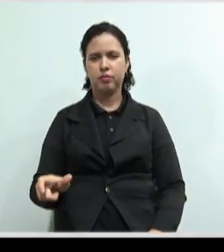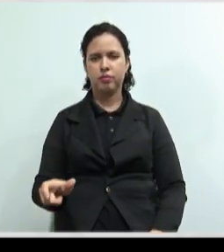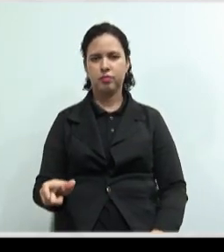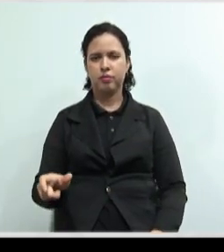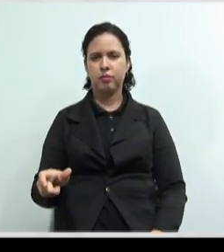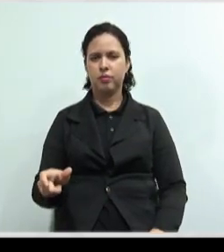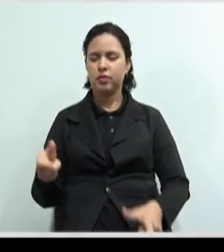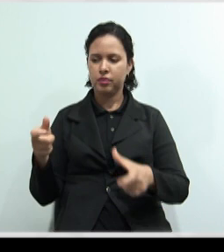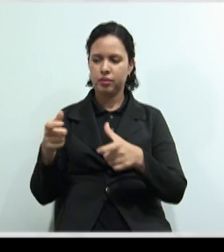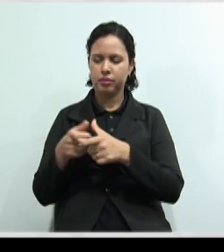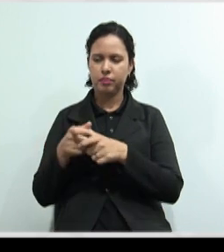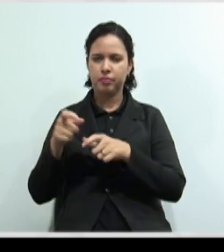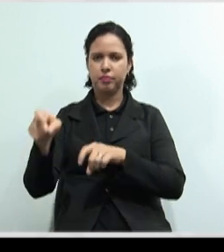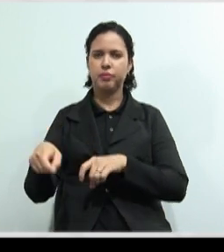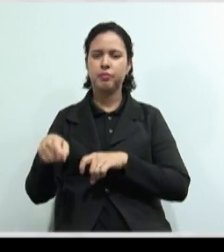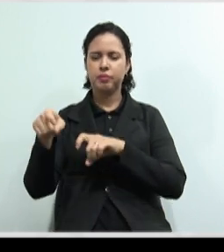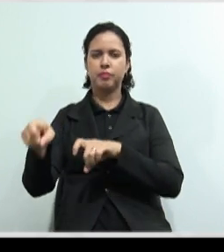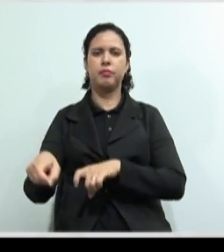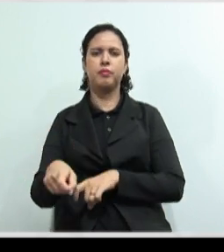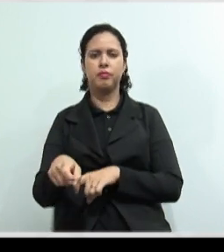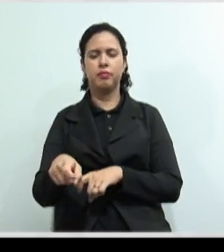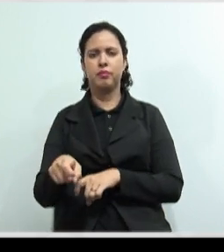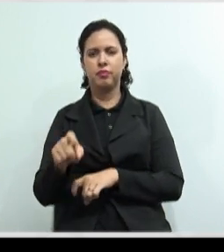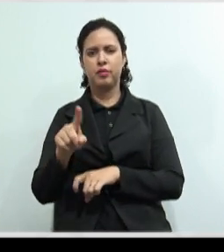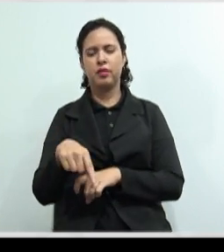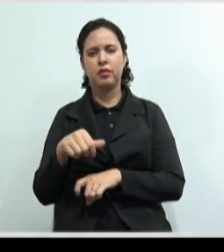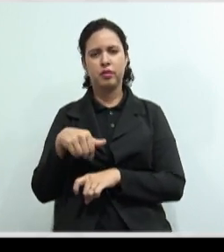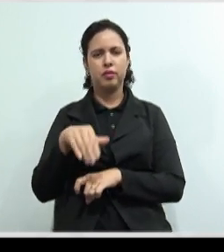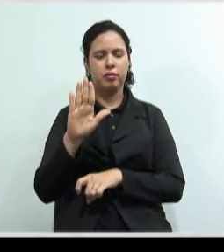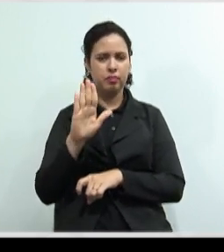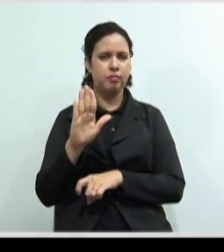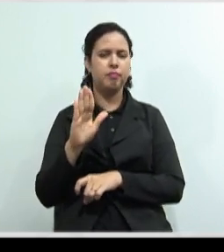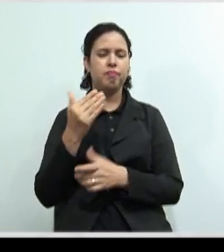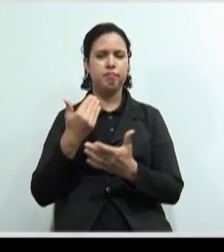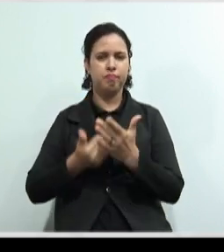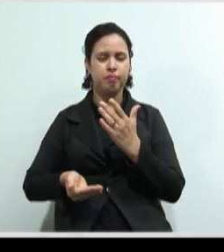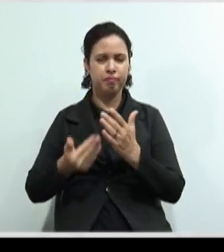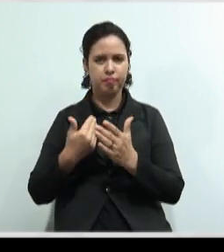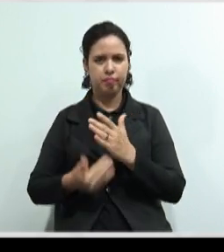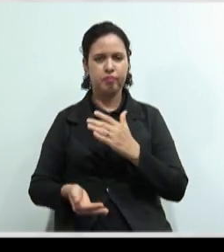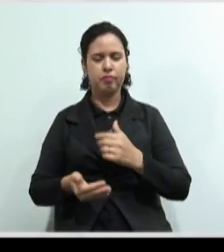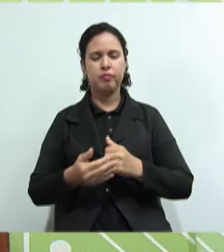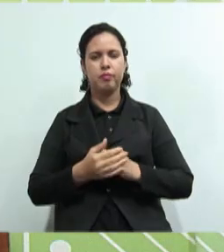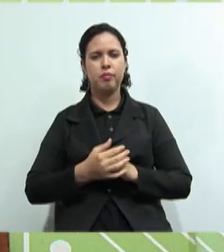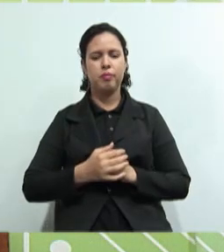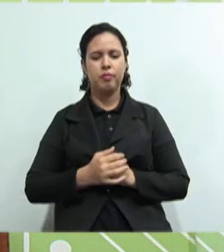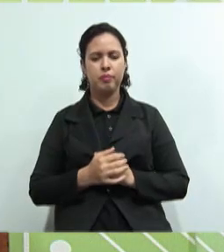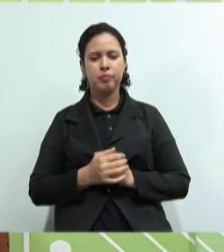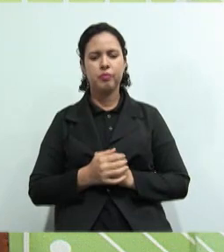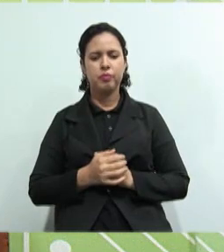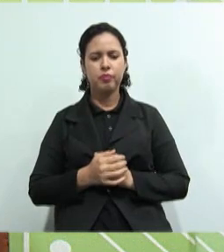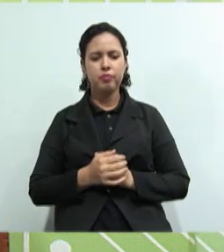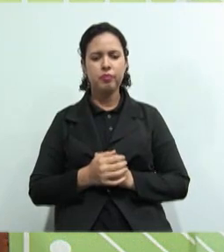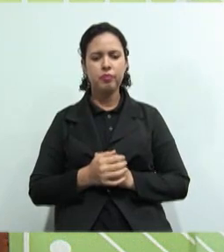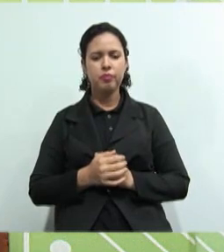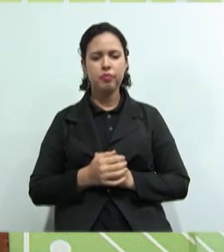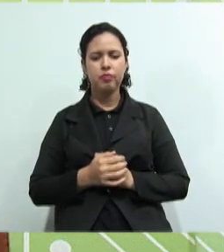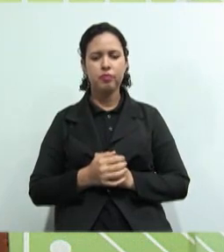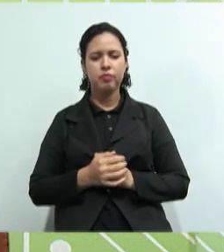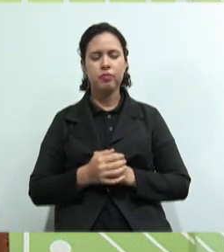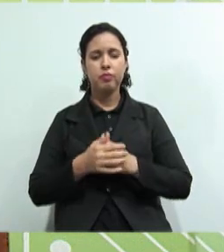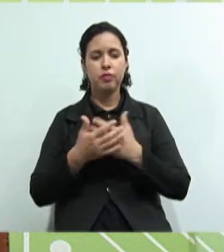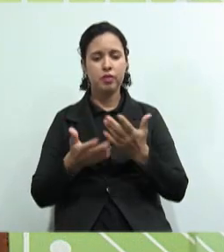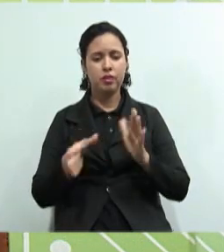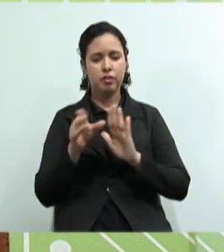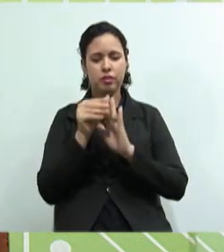pequenos produtores, que normalmente são os mais desfavorecidos. Aqui, gente, a gente remete muito ao